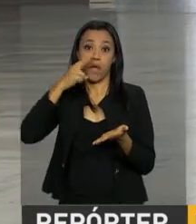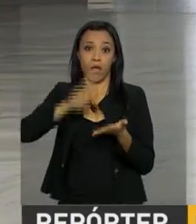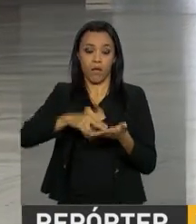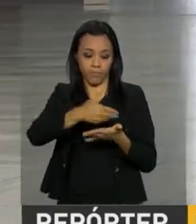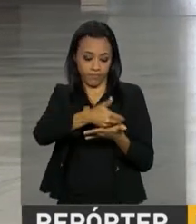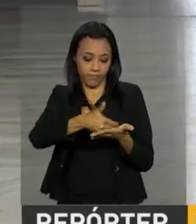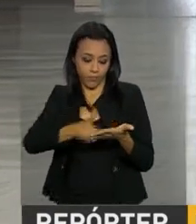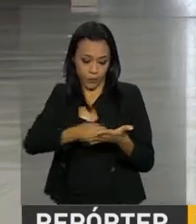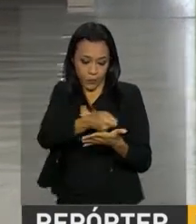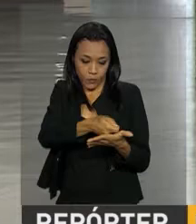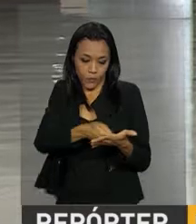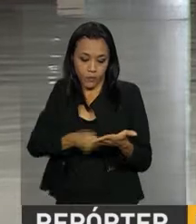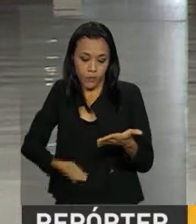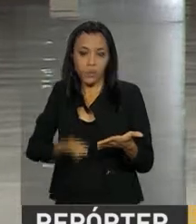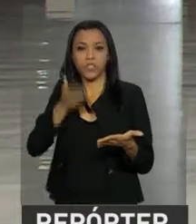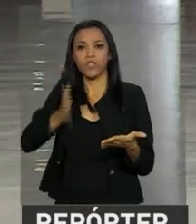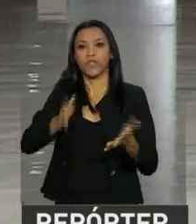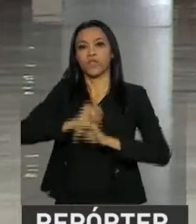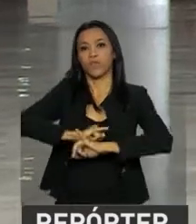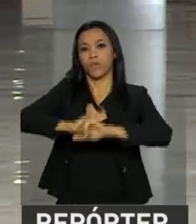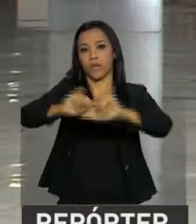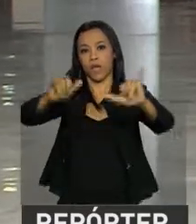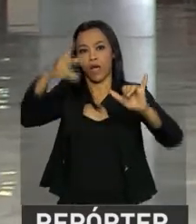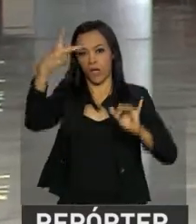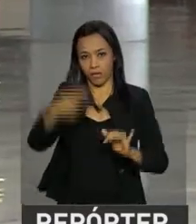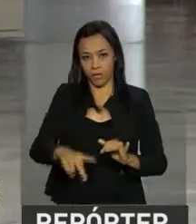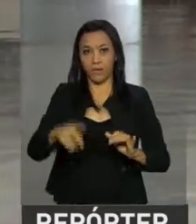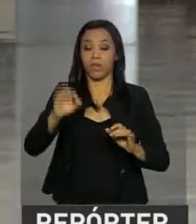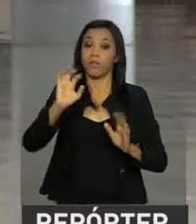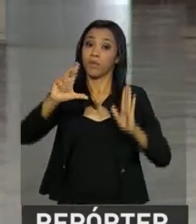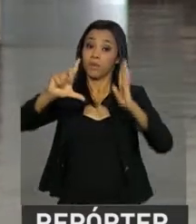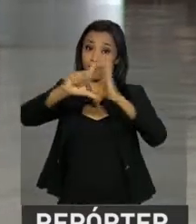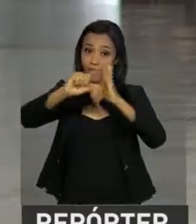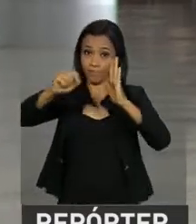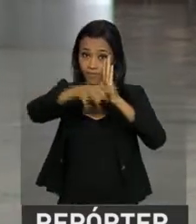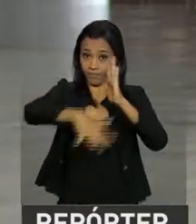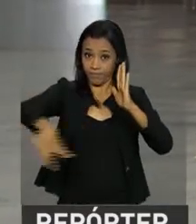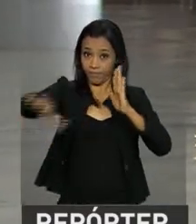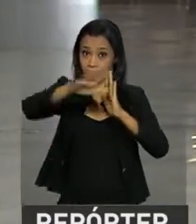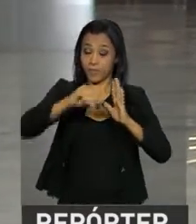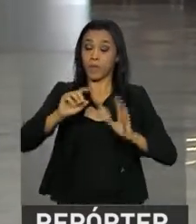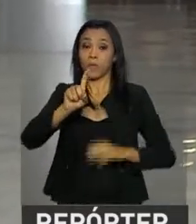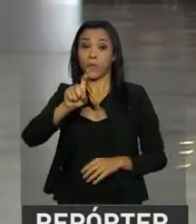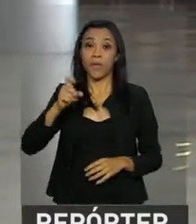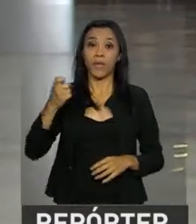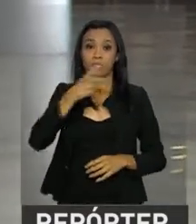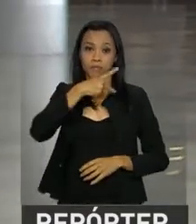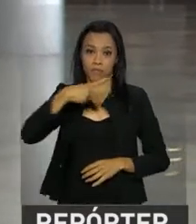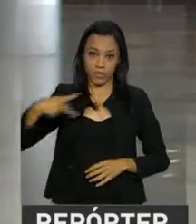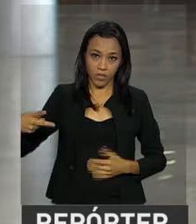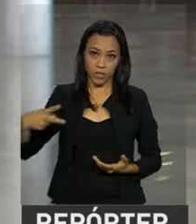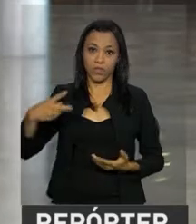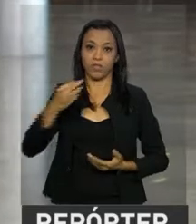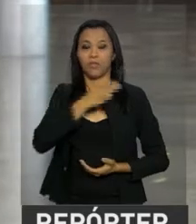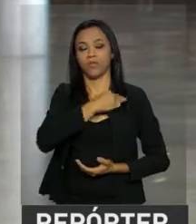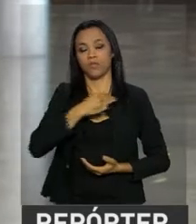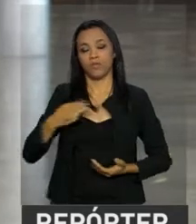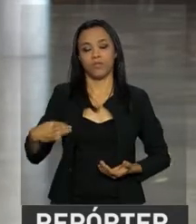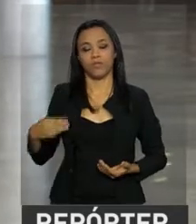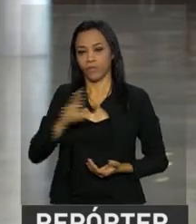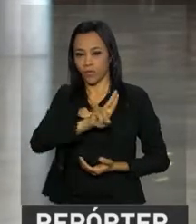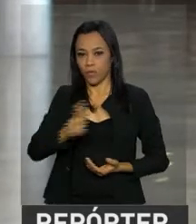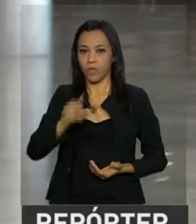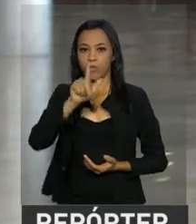pela Presidência da República. Segundo essa nota, o ex-ministro-chefe da Secretaria de Governo de Gedel Vieira